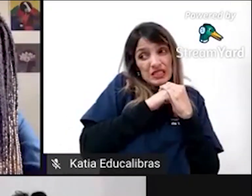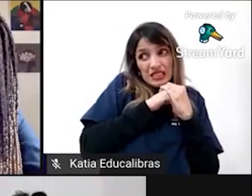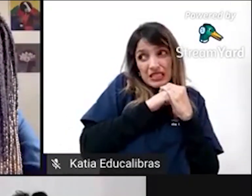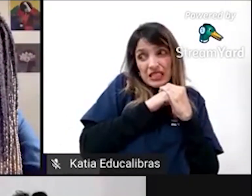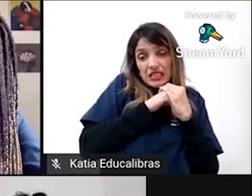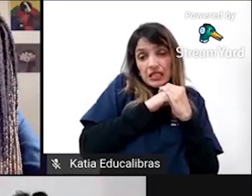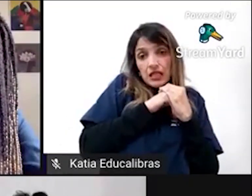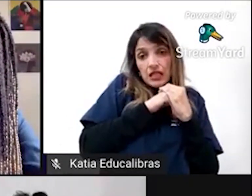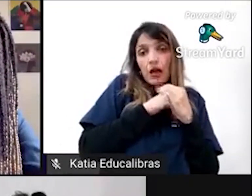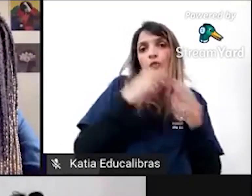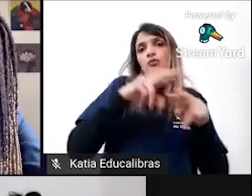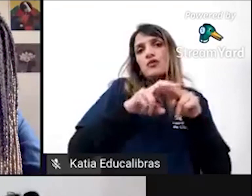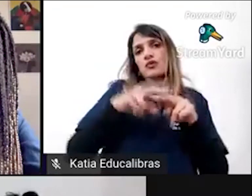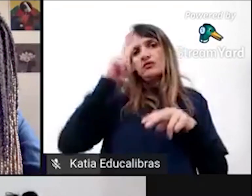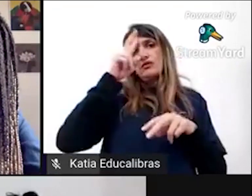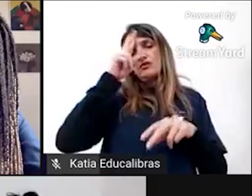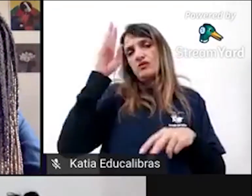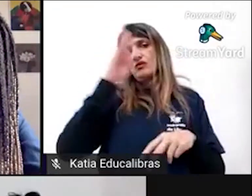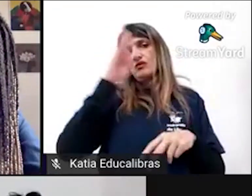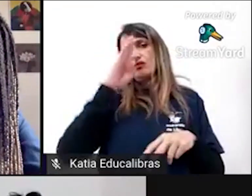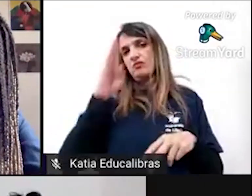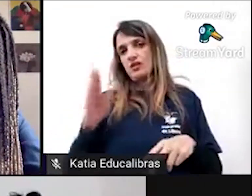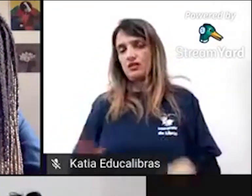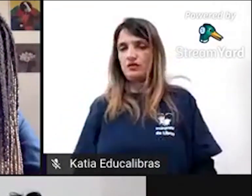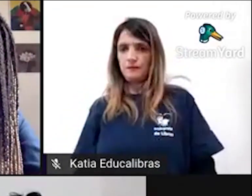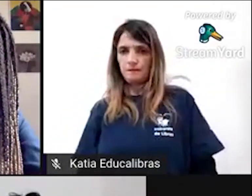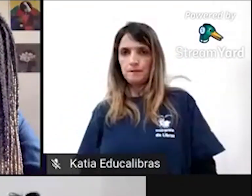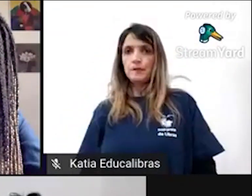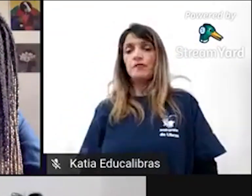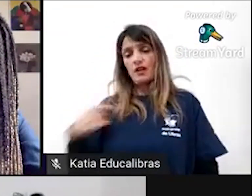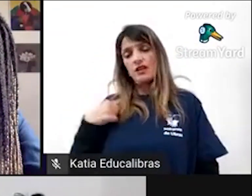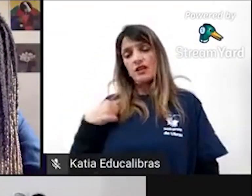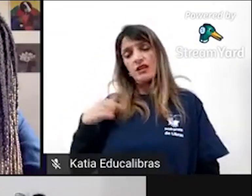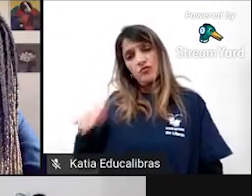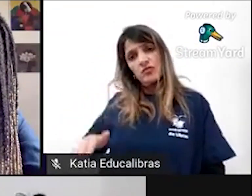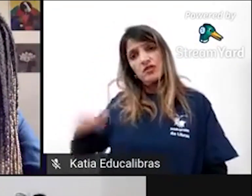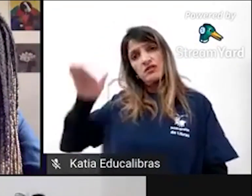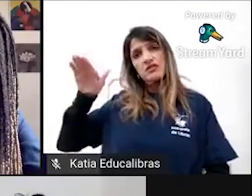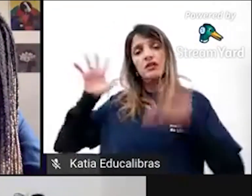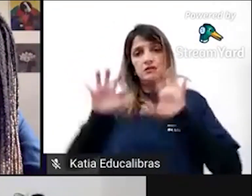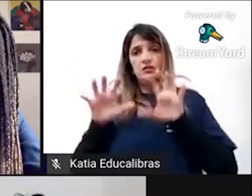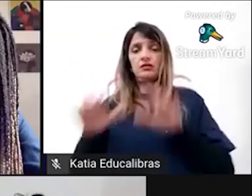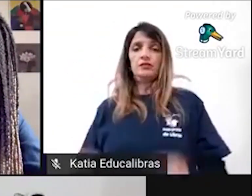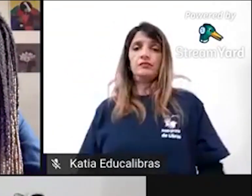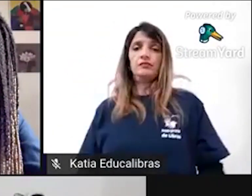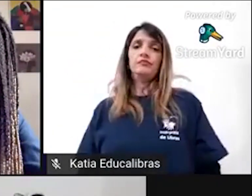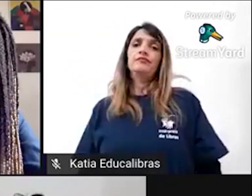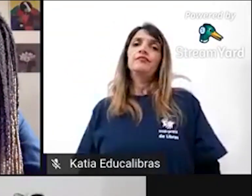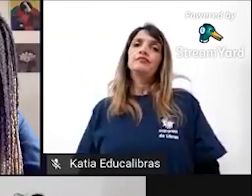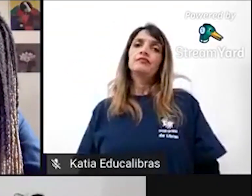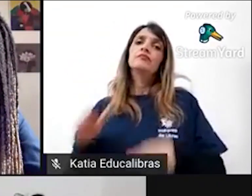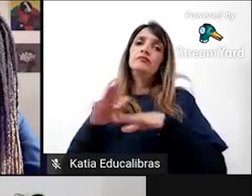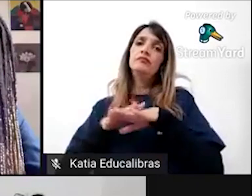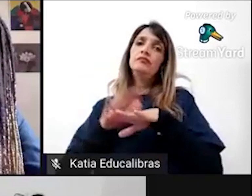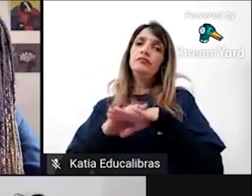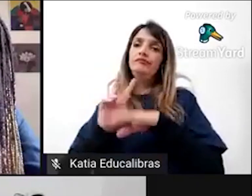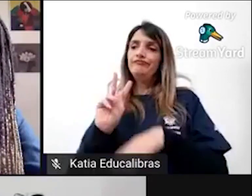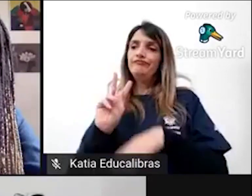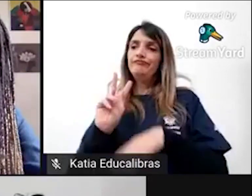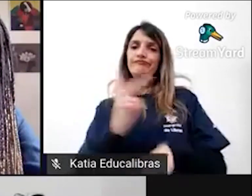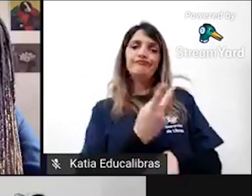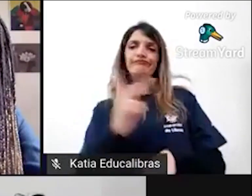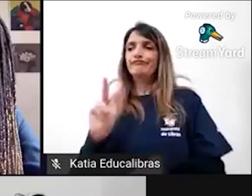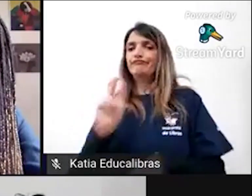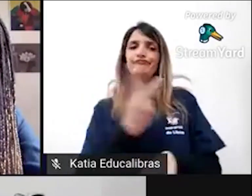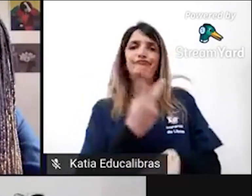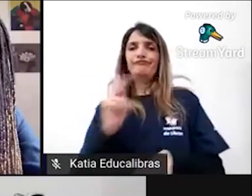Brasil, né? E foi dentro desse povo que eu cresci, portanto, mas também fazendo essa